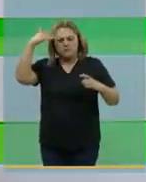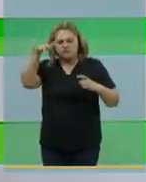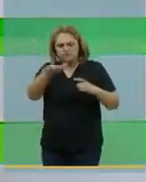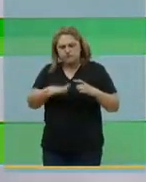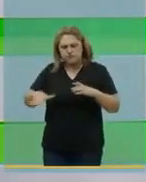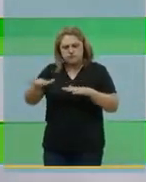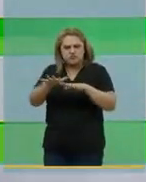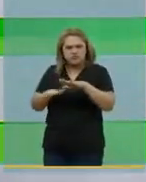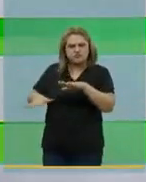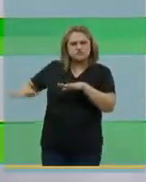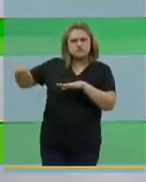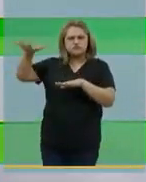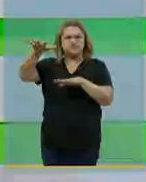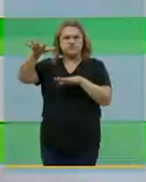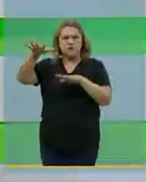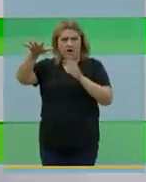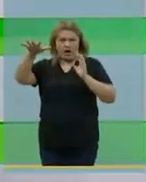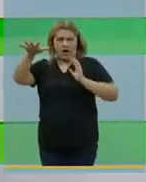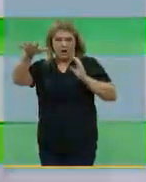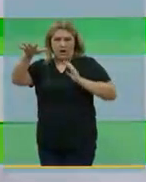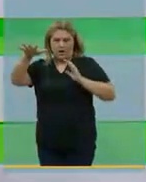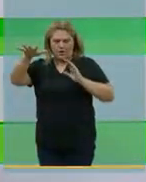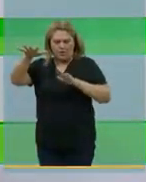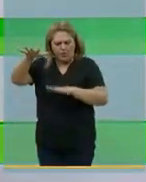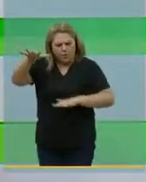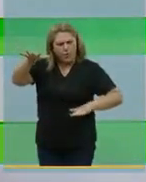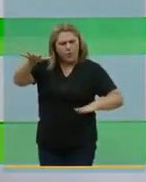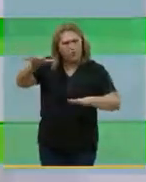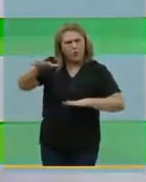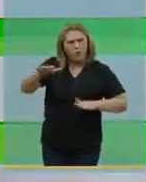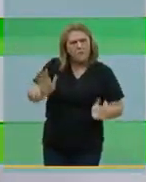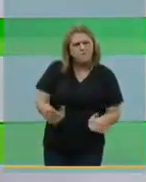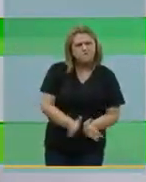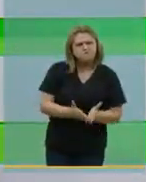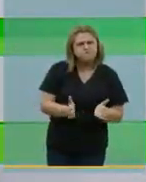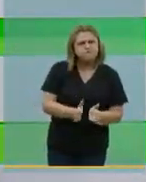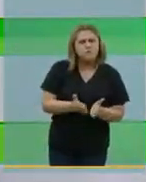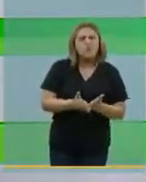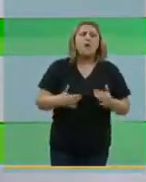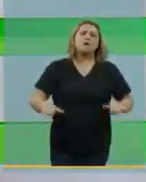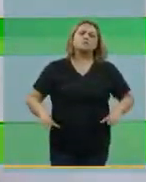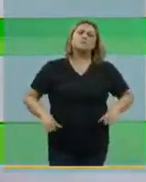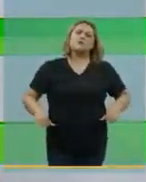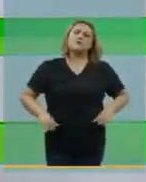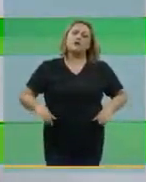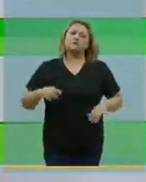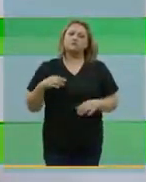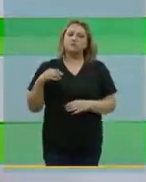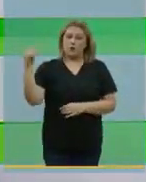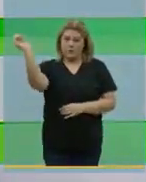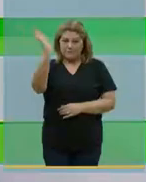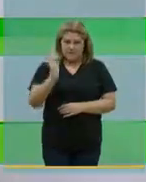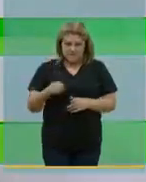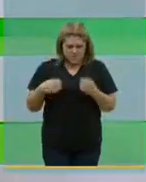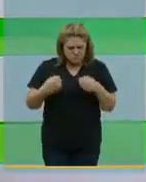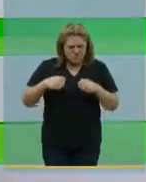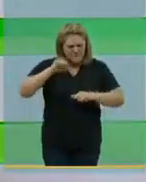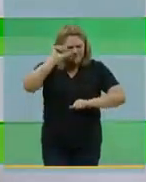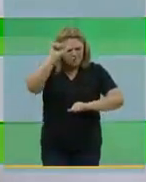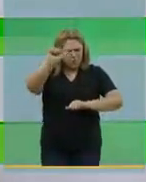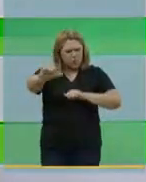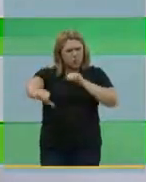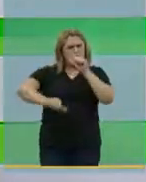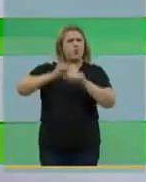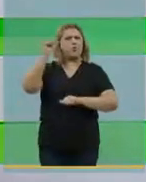dificuldades infortúnio pobreza e miséria temos que mudar esse país a começar pela refundação